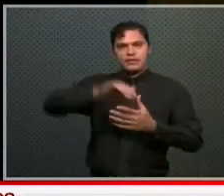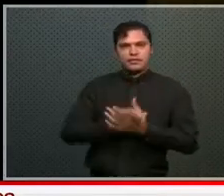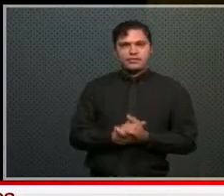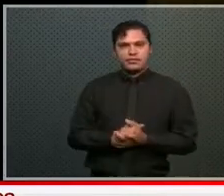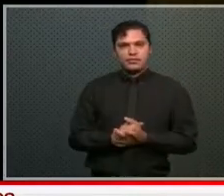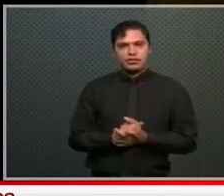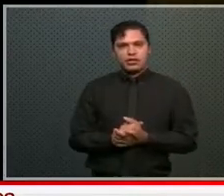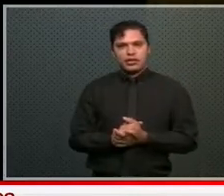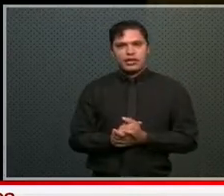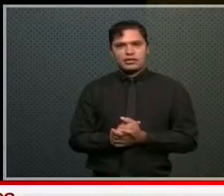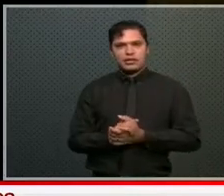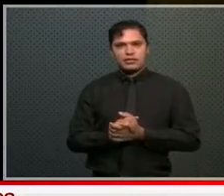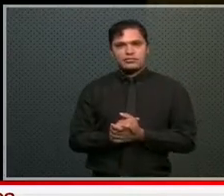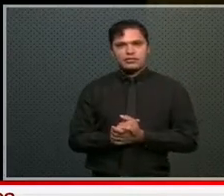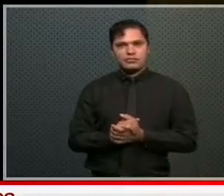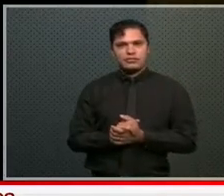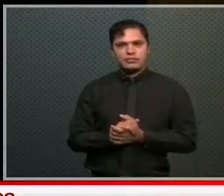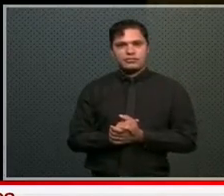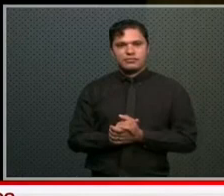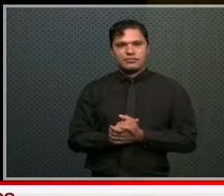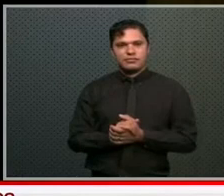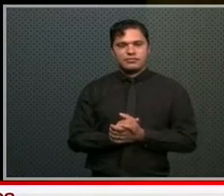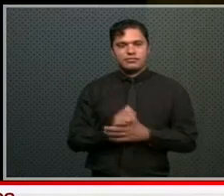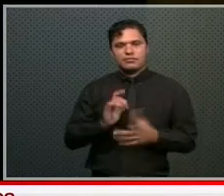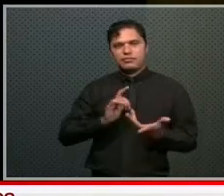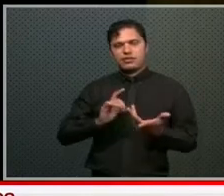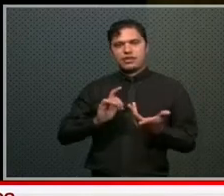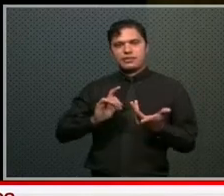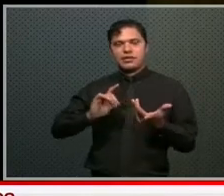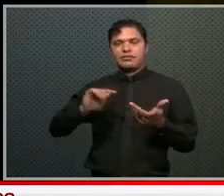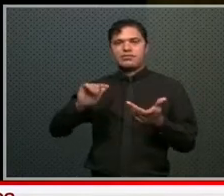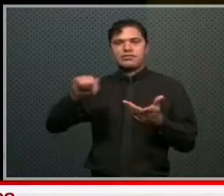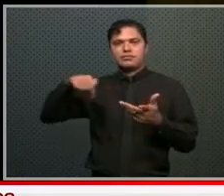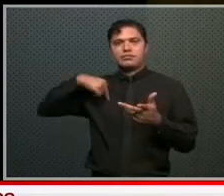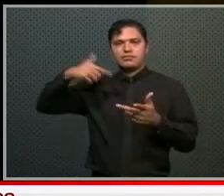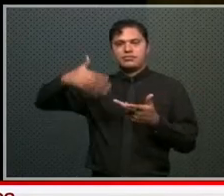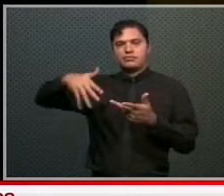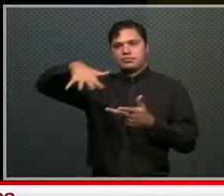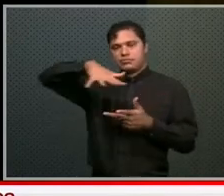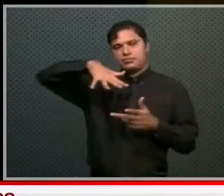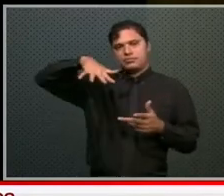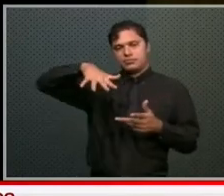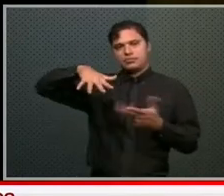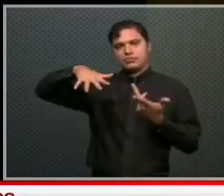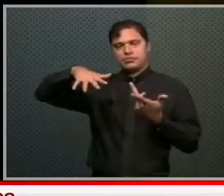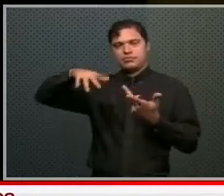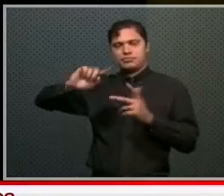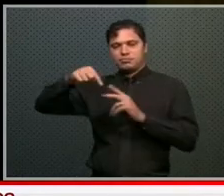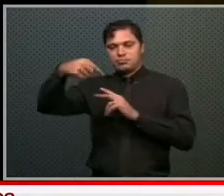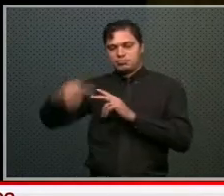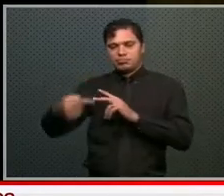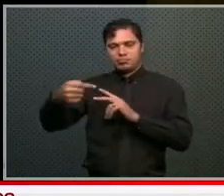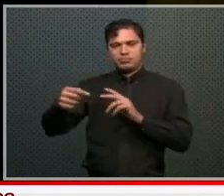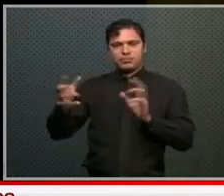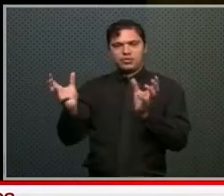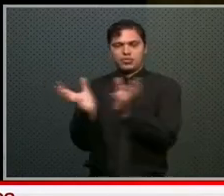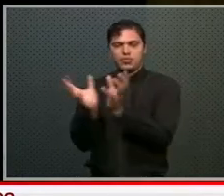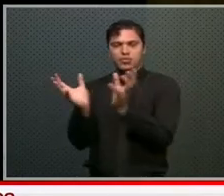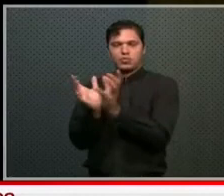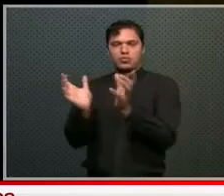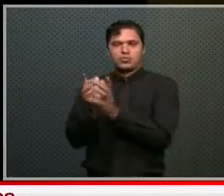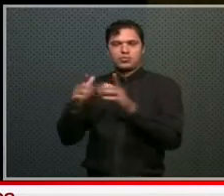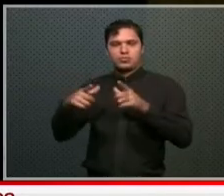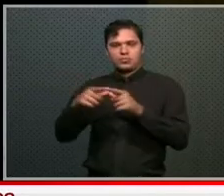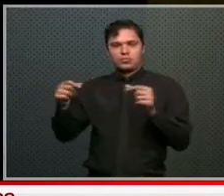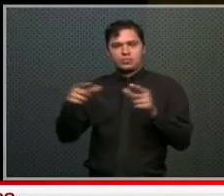início de setembro de 39 onde as tropas alemães invadem a Polônia em seguida as tropas japonesas